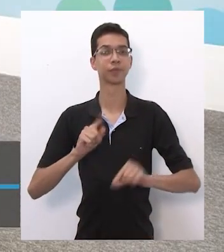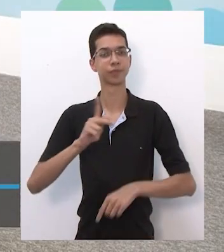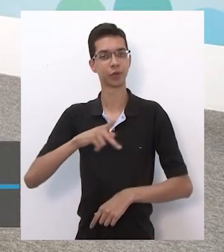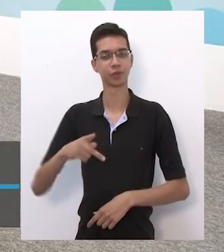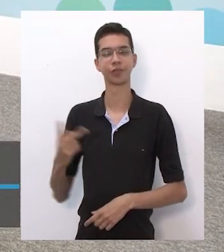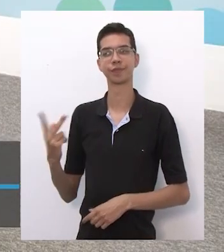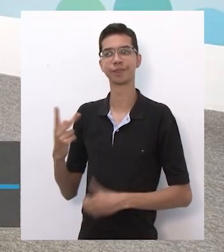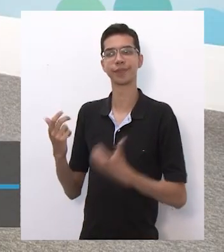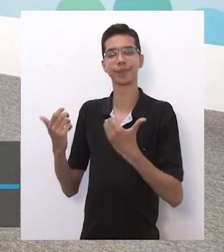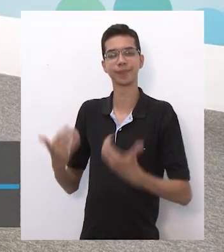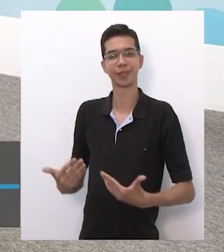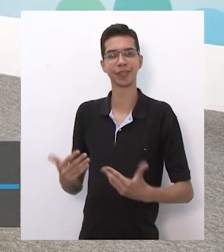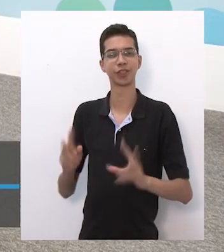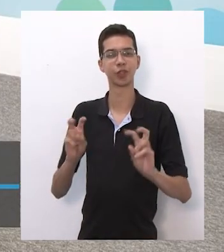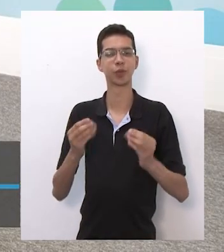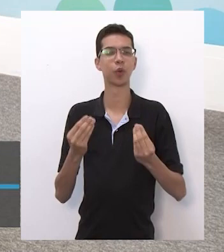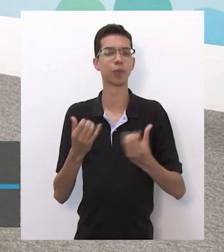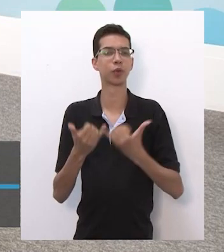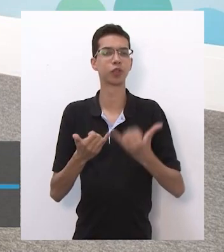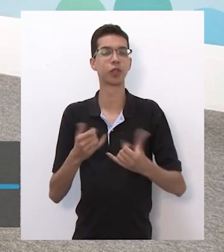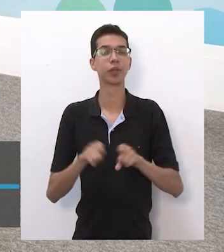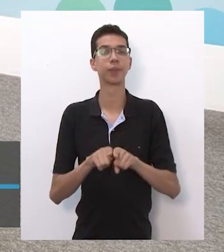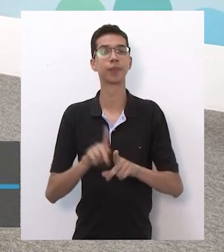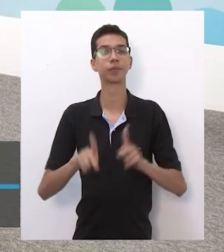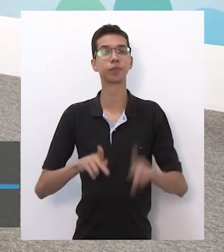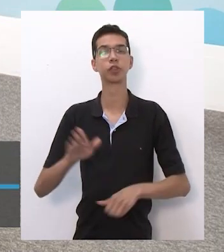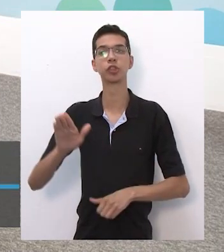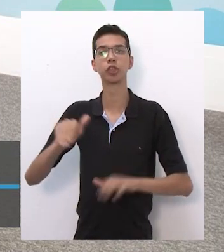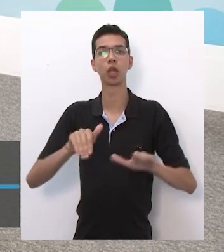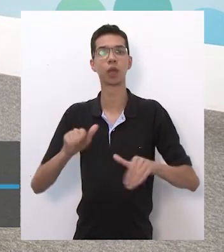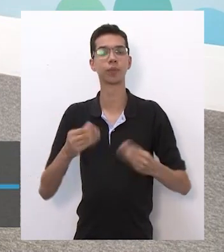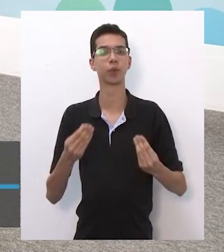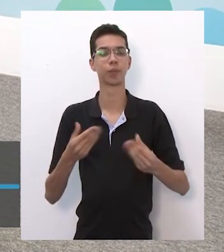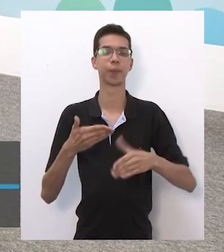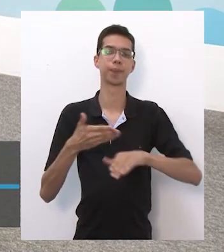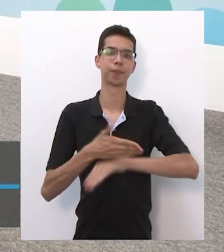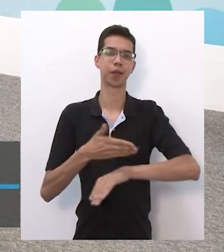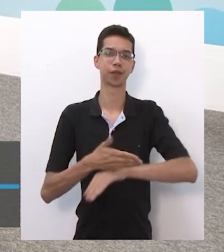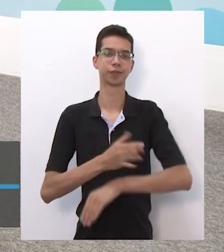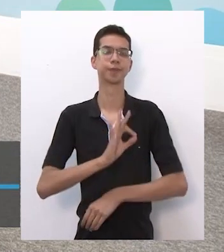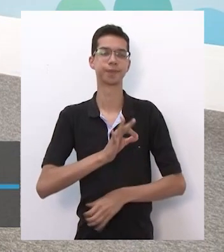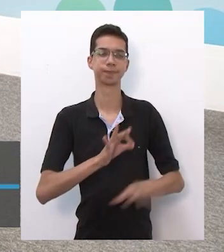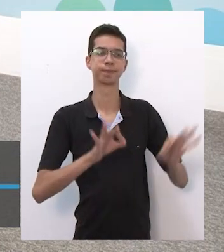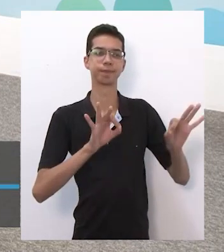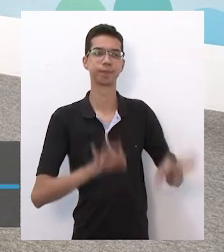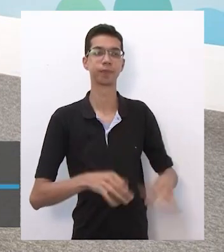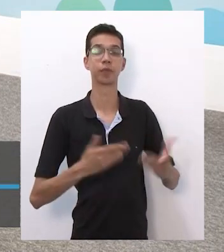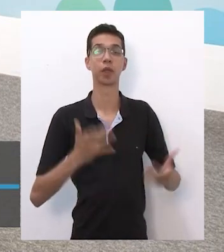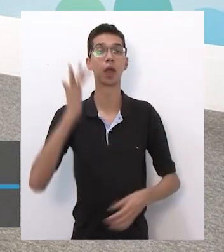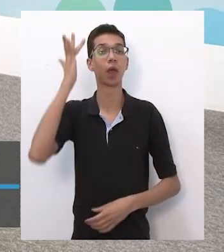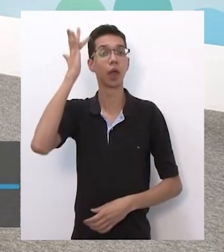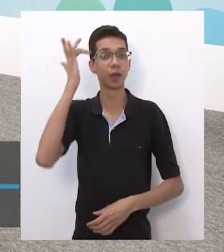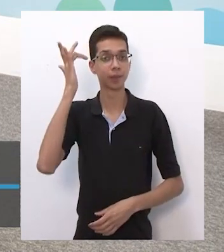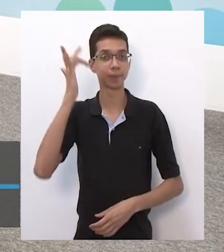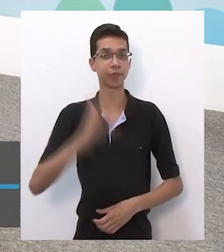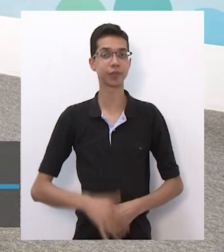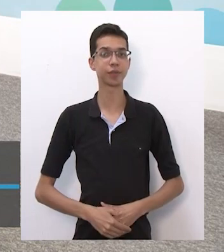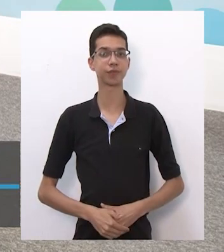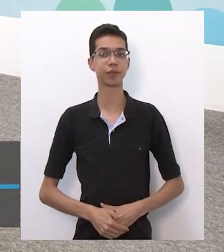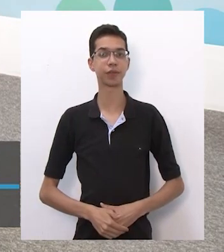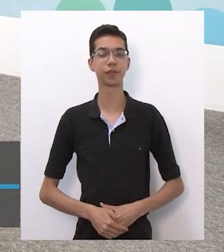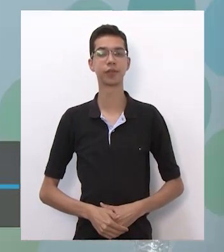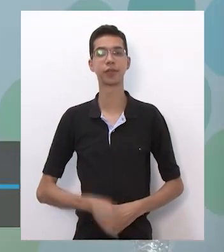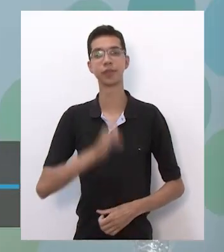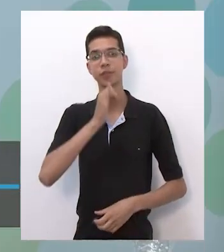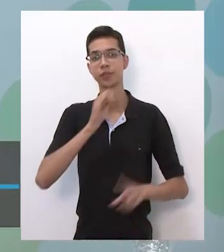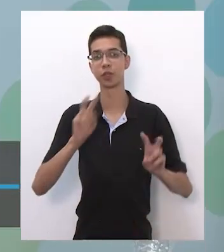de amanhã, acho que vai ser muito bom para chamar esse público para o nosso programa. É isso mesmo. Amanhã, então, o espaço utilizado para